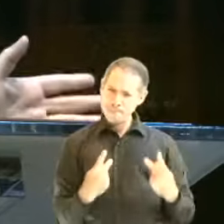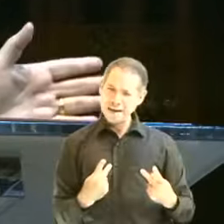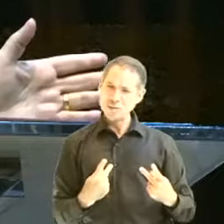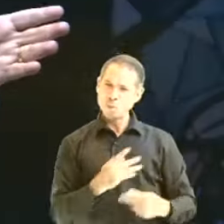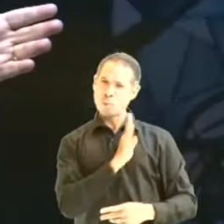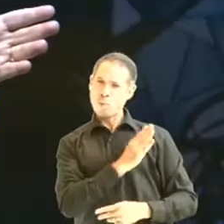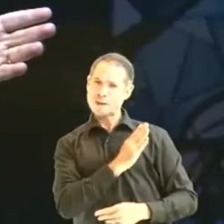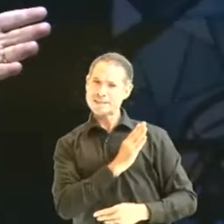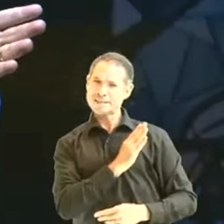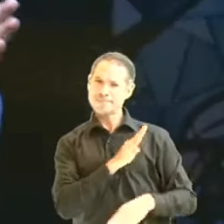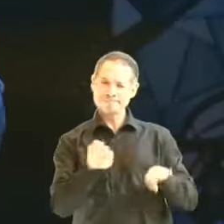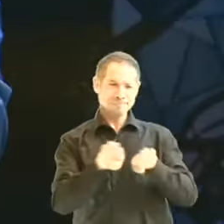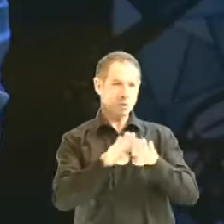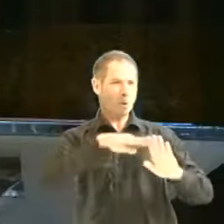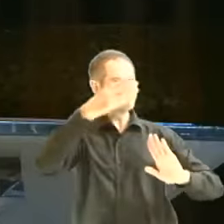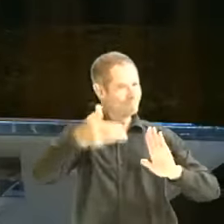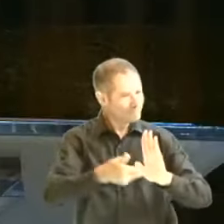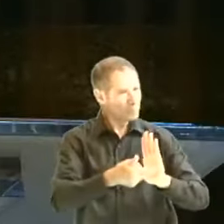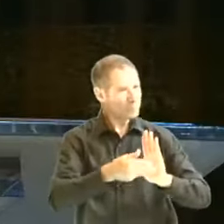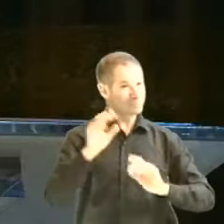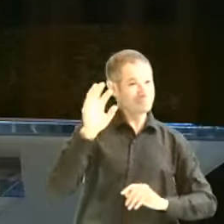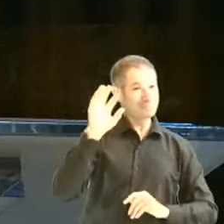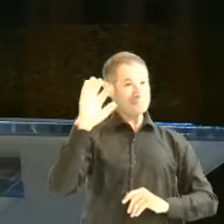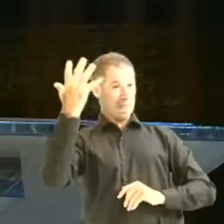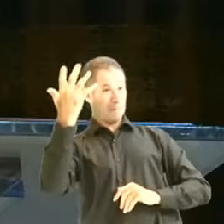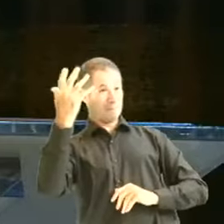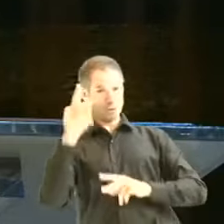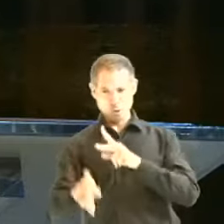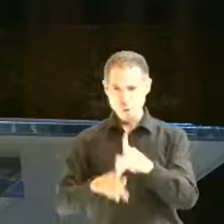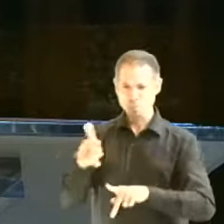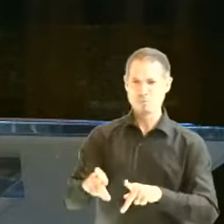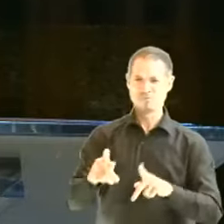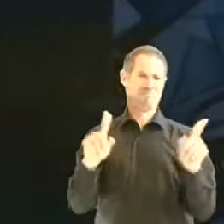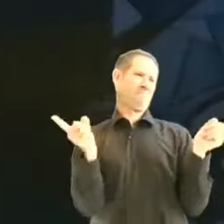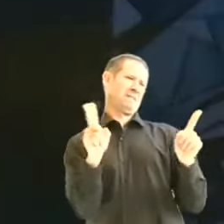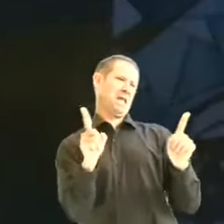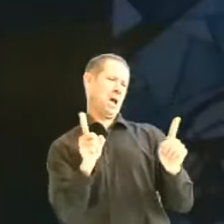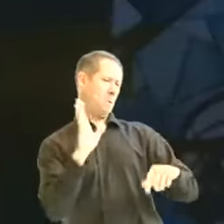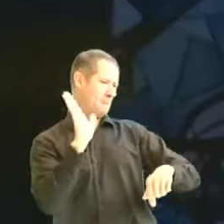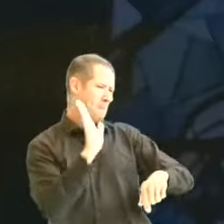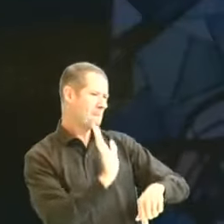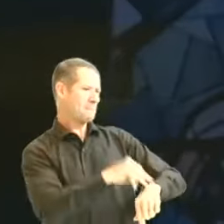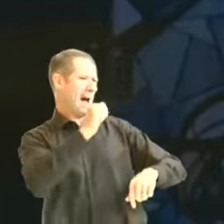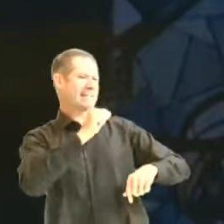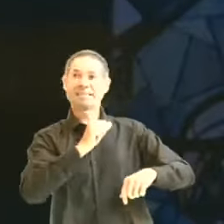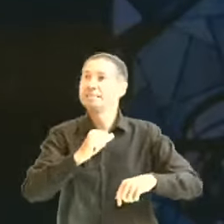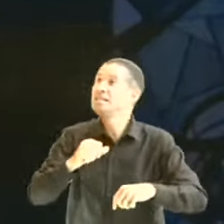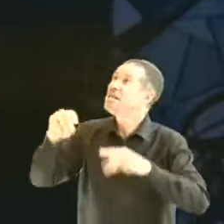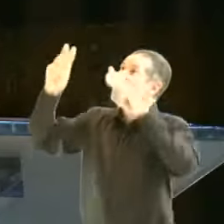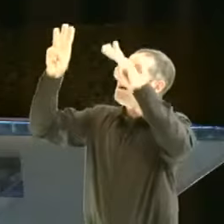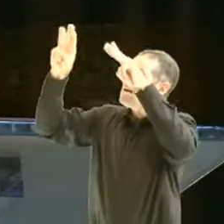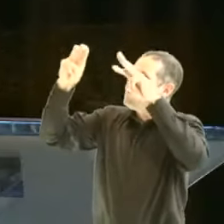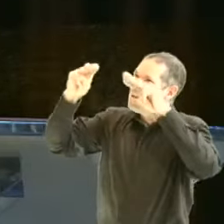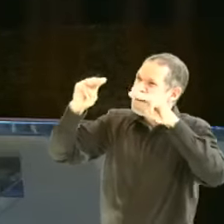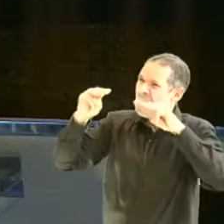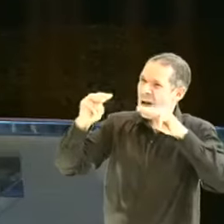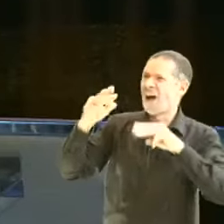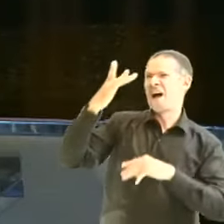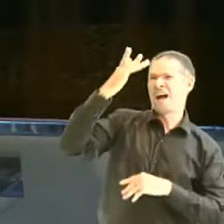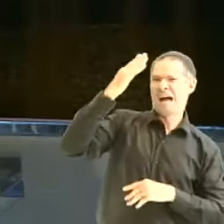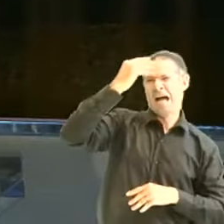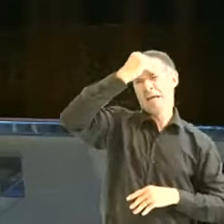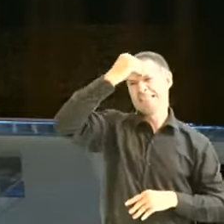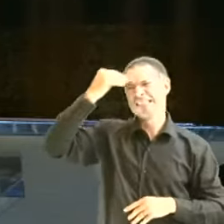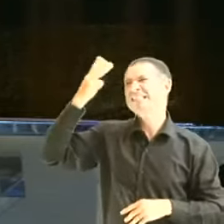coração de todo mundo. E de repente, não é, aquele povo dizia, não, vamos pegar um pouco mais, dá de Deus esquecer amanhã